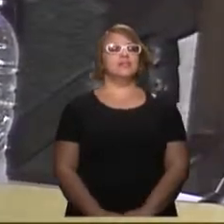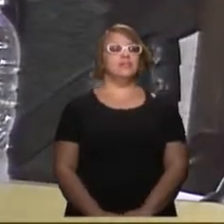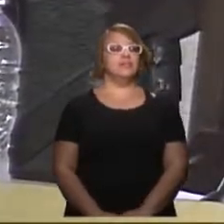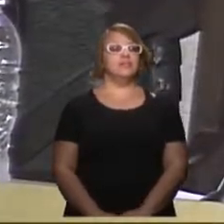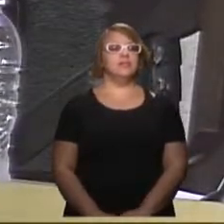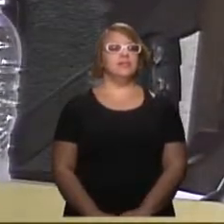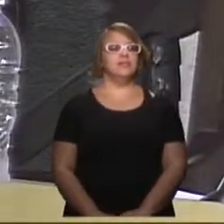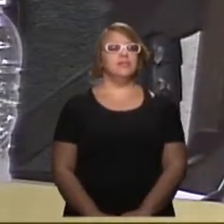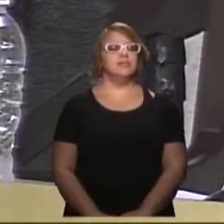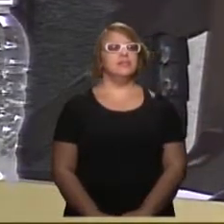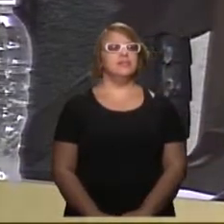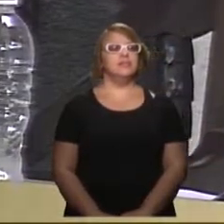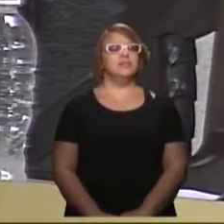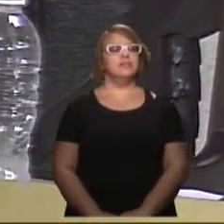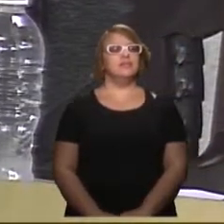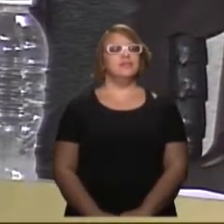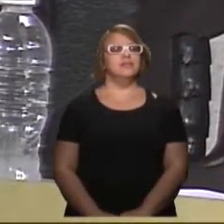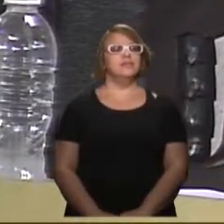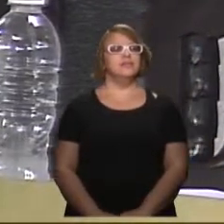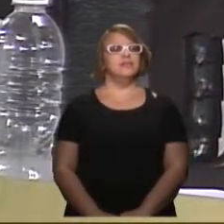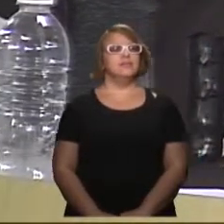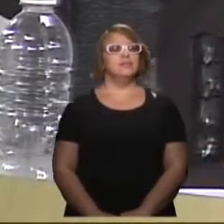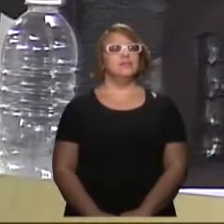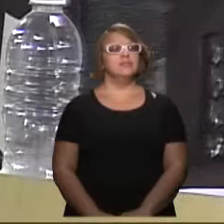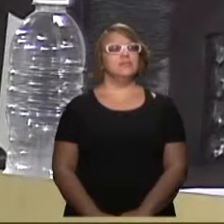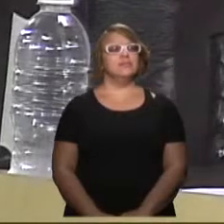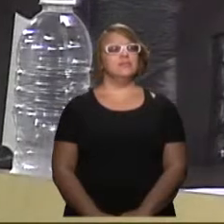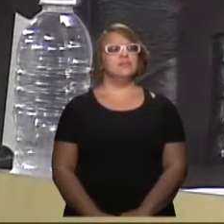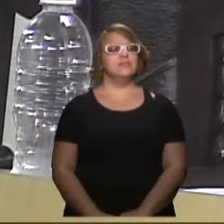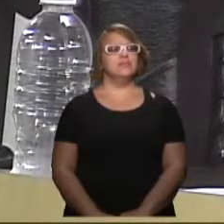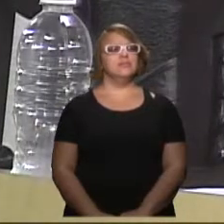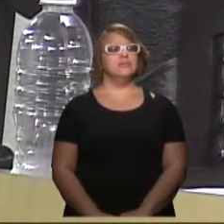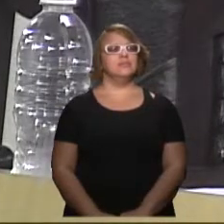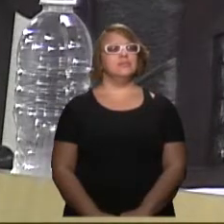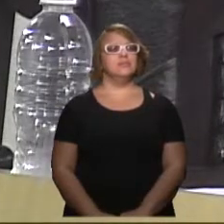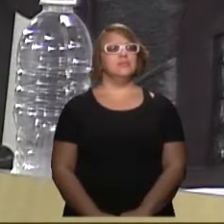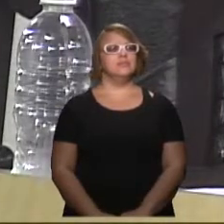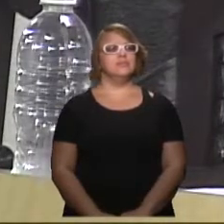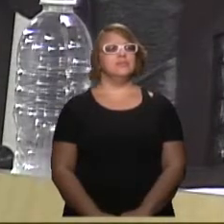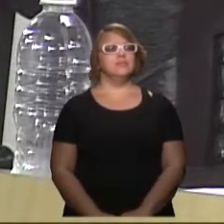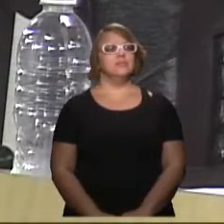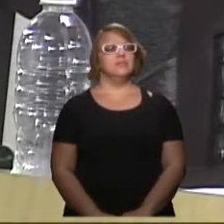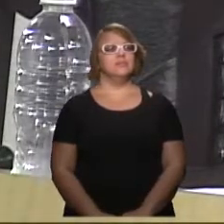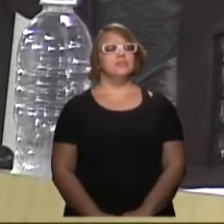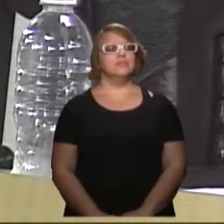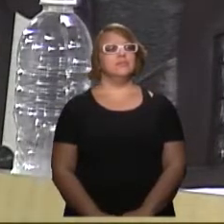prorroga a vigência da lei 4.805 de 4 de novembro de 2013. Artigo 1º.